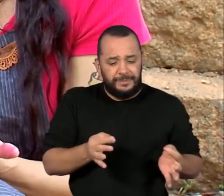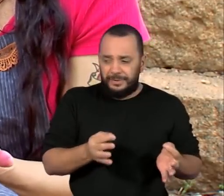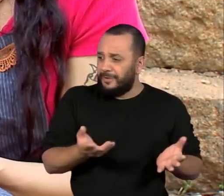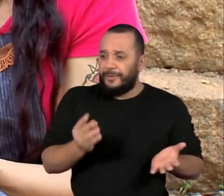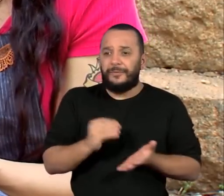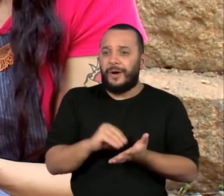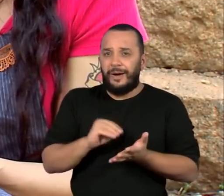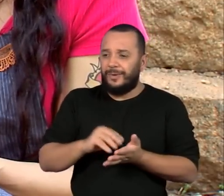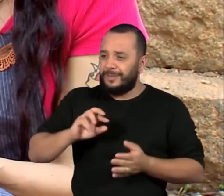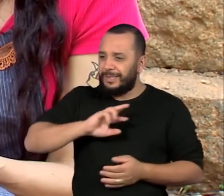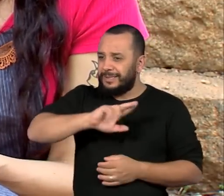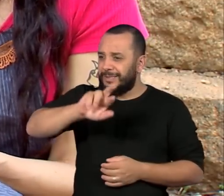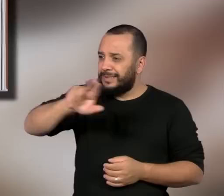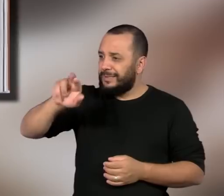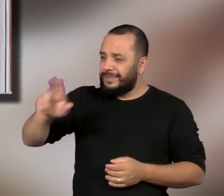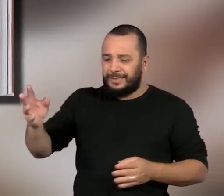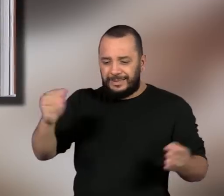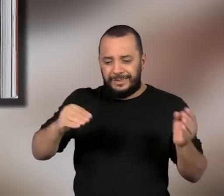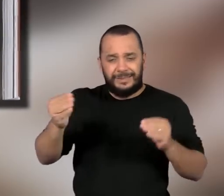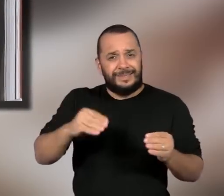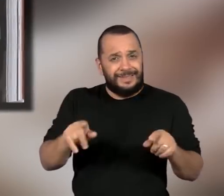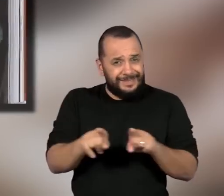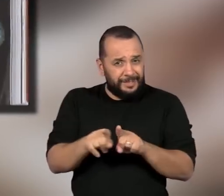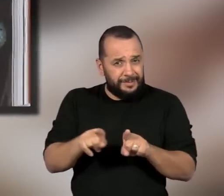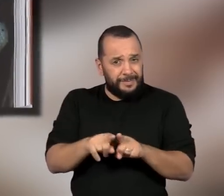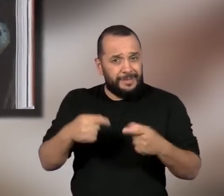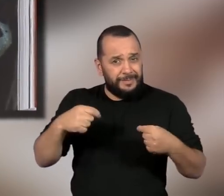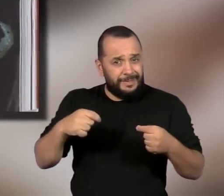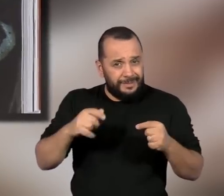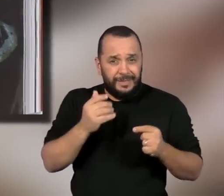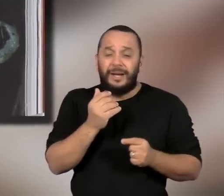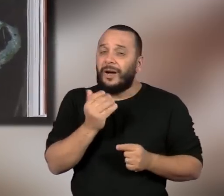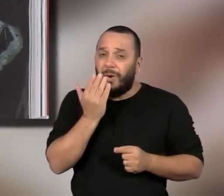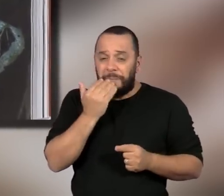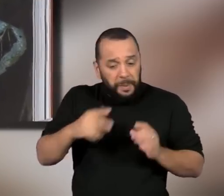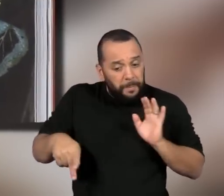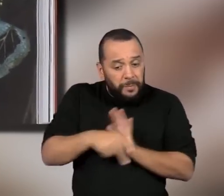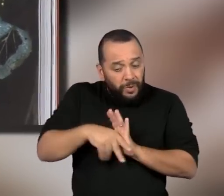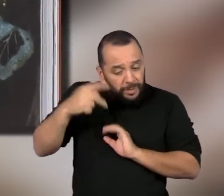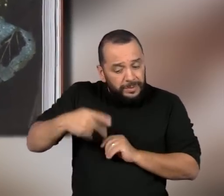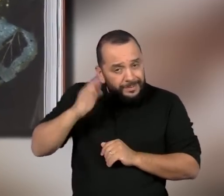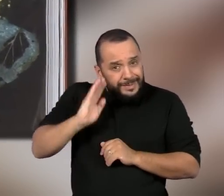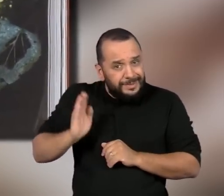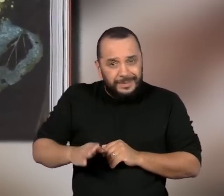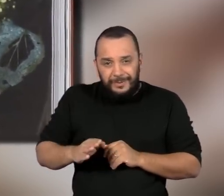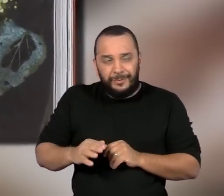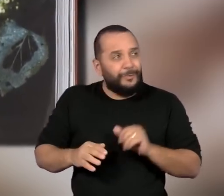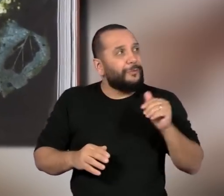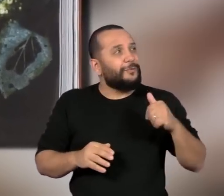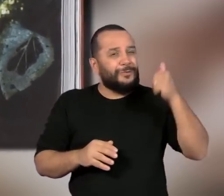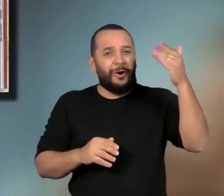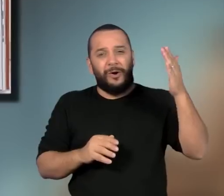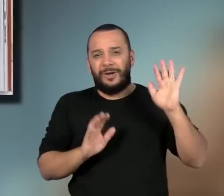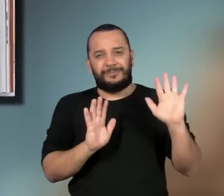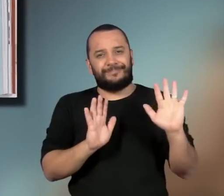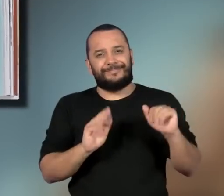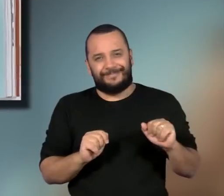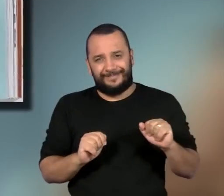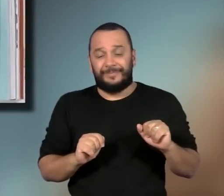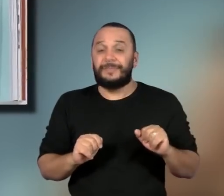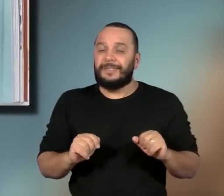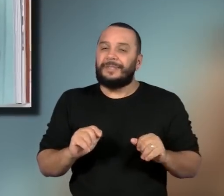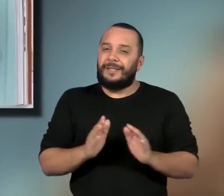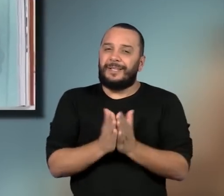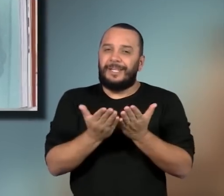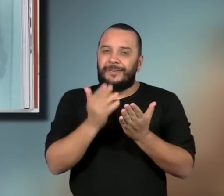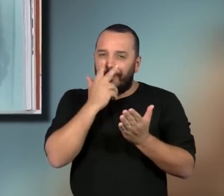né, do nosso território. Então o livro, ele vem como para cutucar mesmo o leitor, né? Ali a gente tem